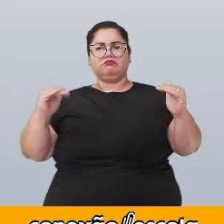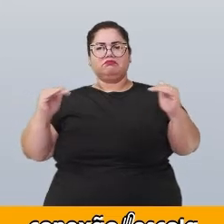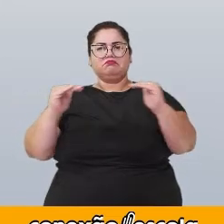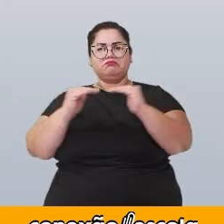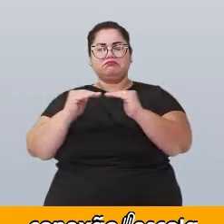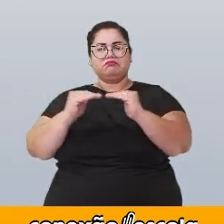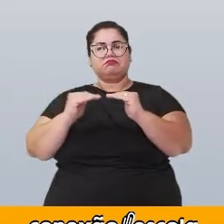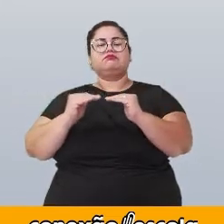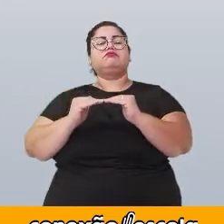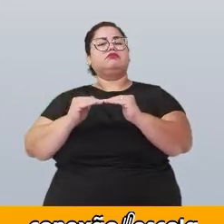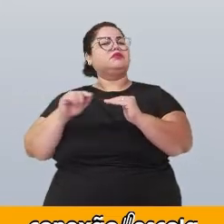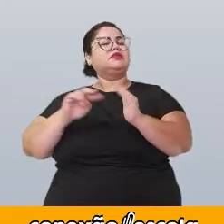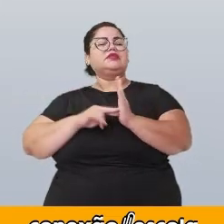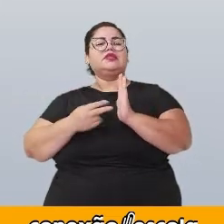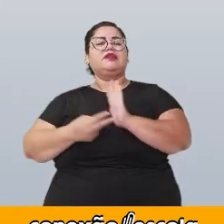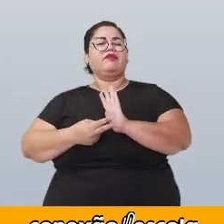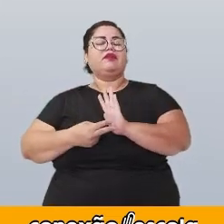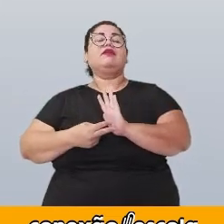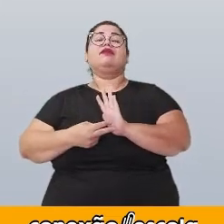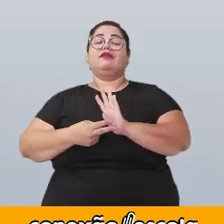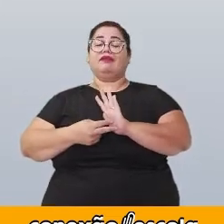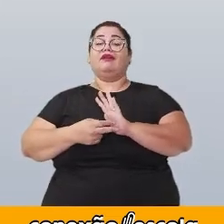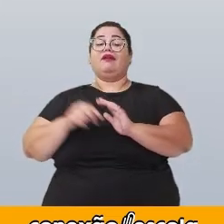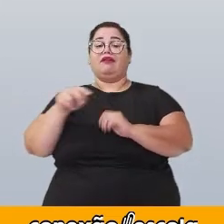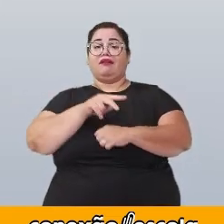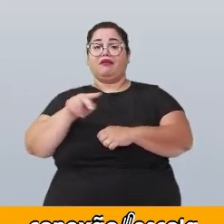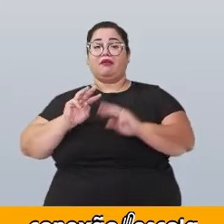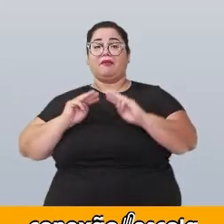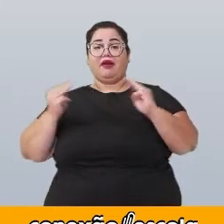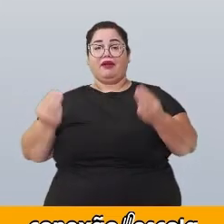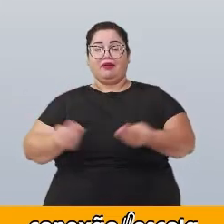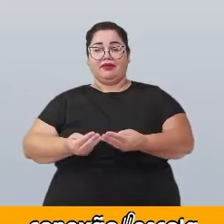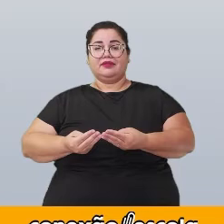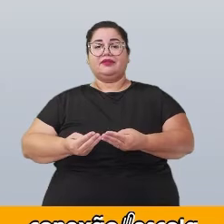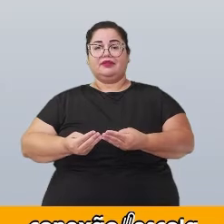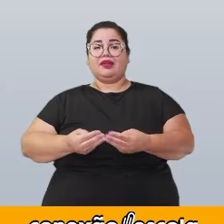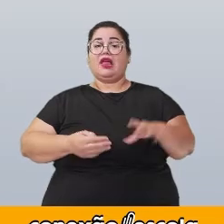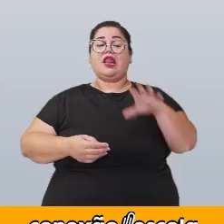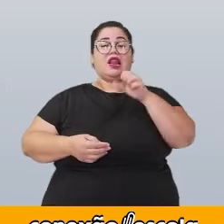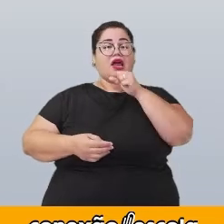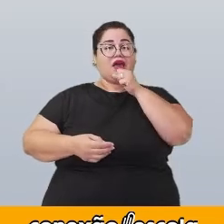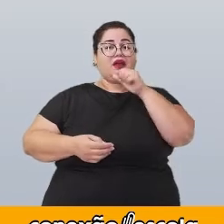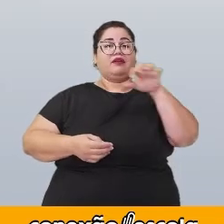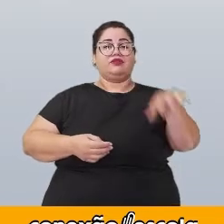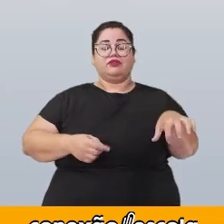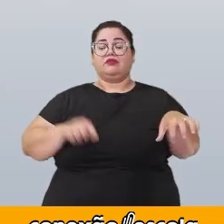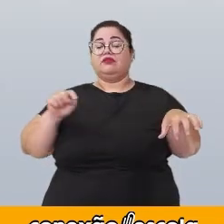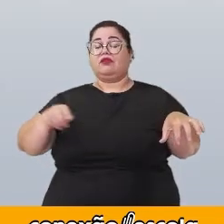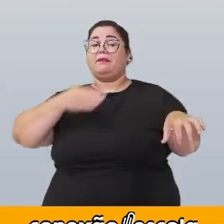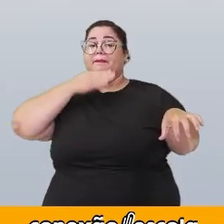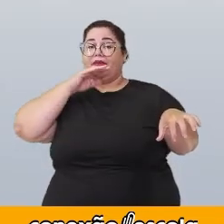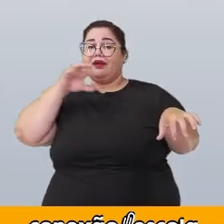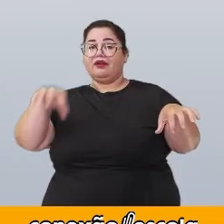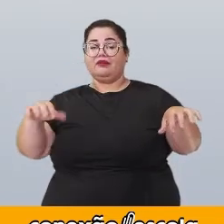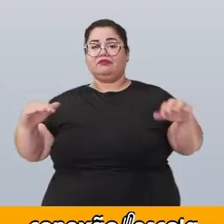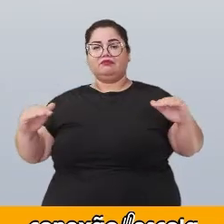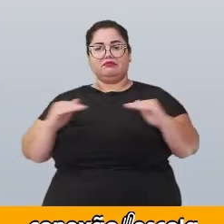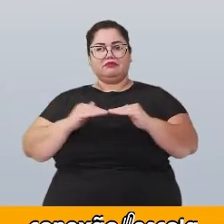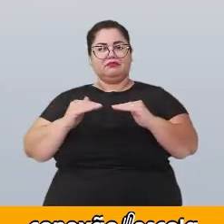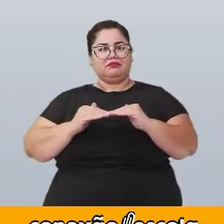altura. Isso significa que a massa das laranjas e a massa da